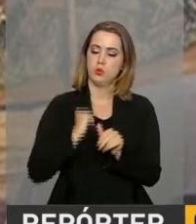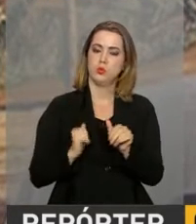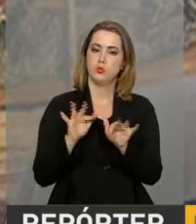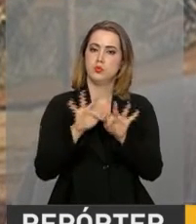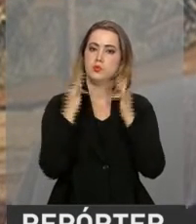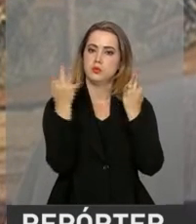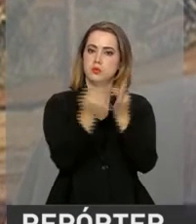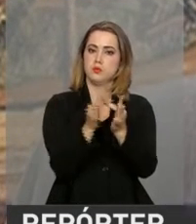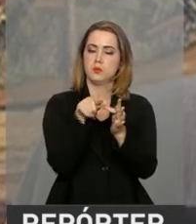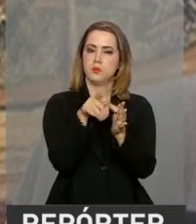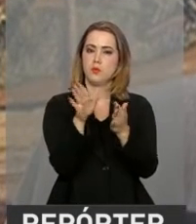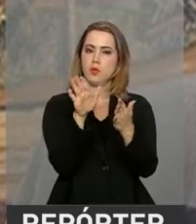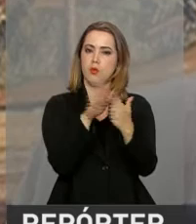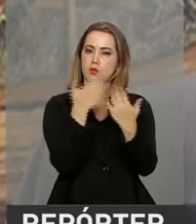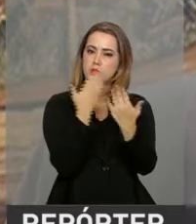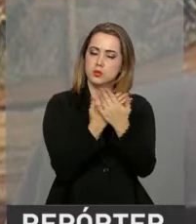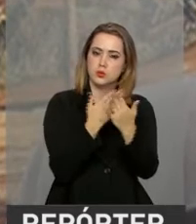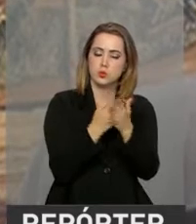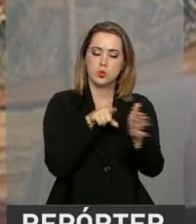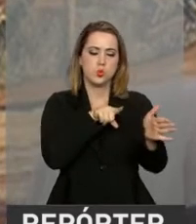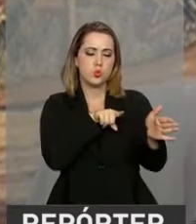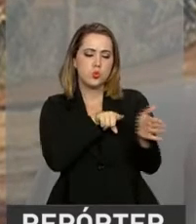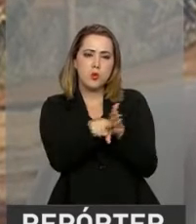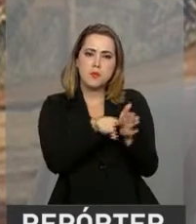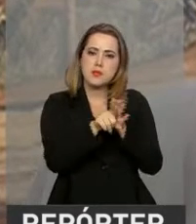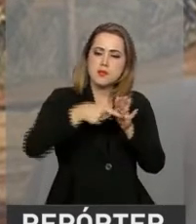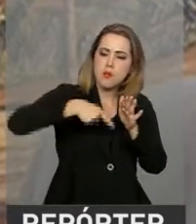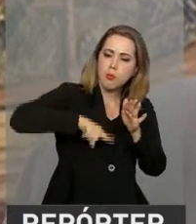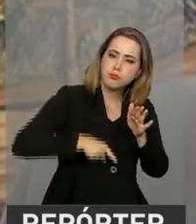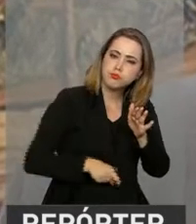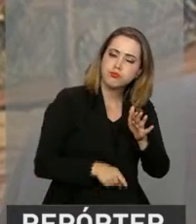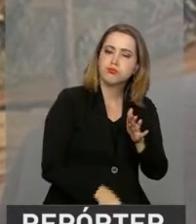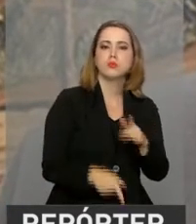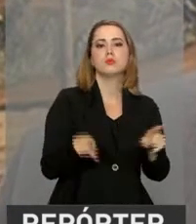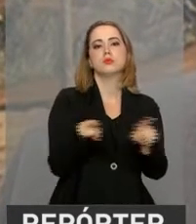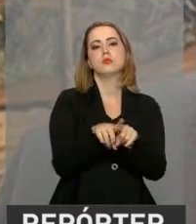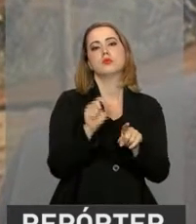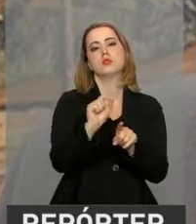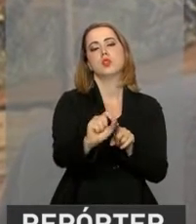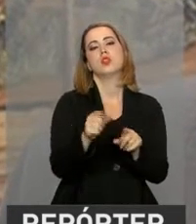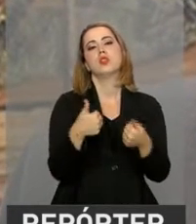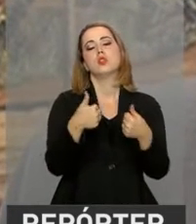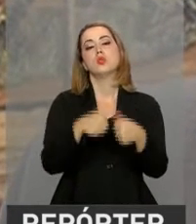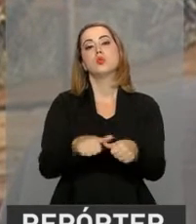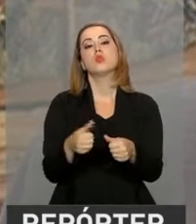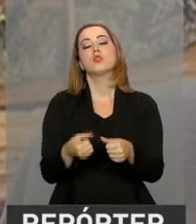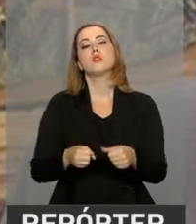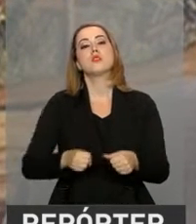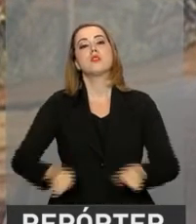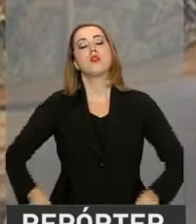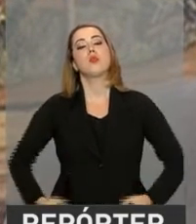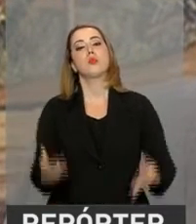um estudo mais em profundidade, uma pesquisa em profundidade do que se gasta